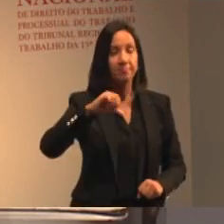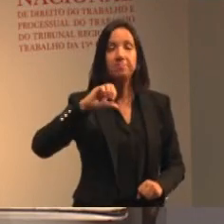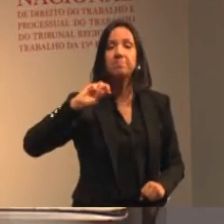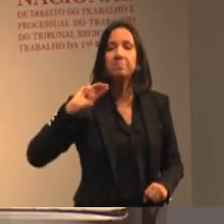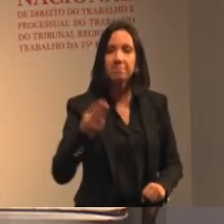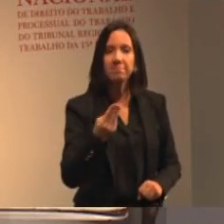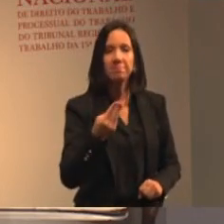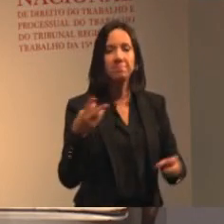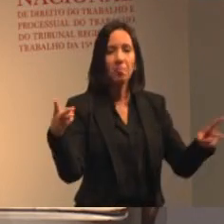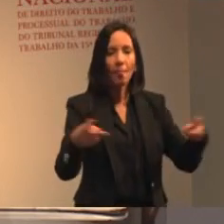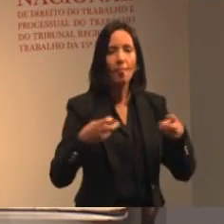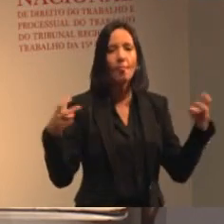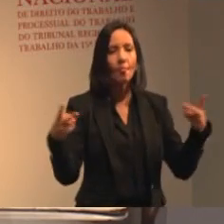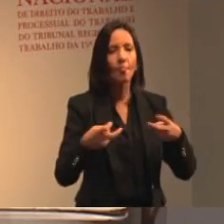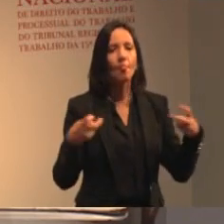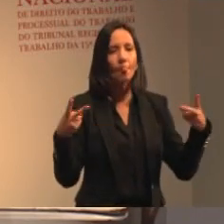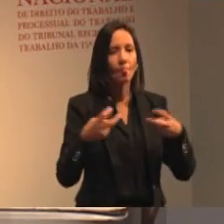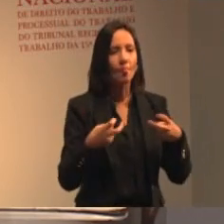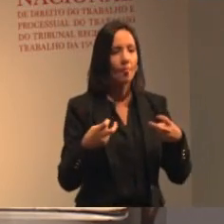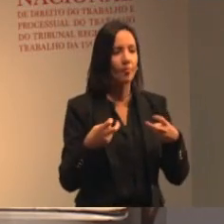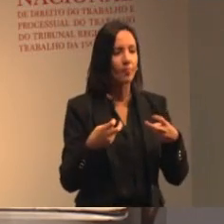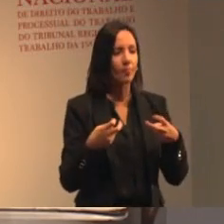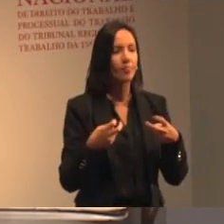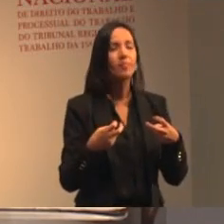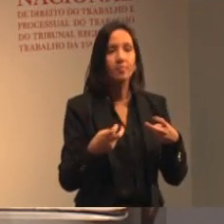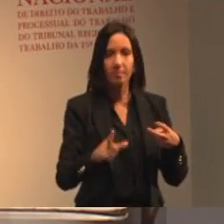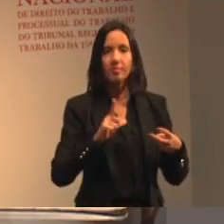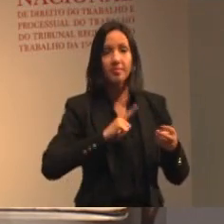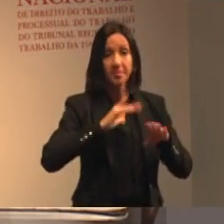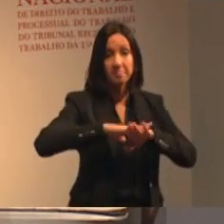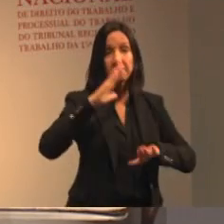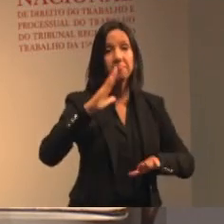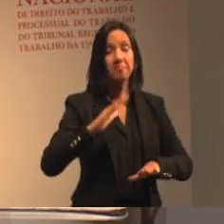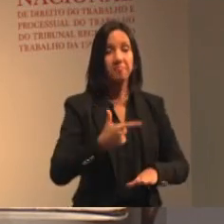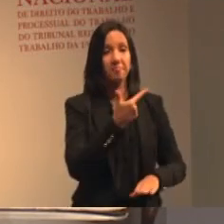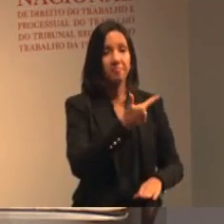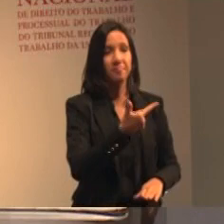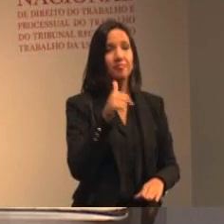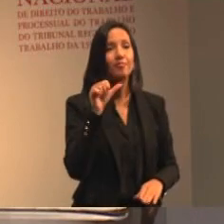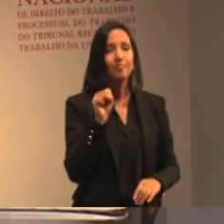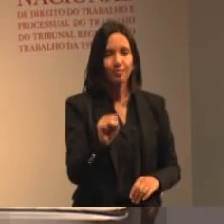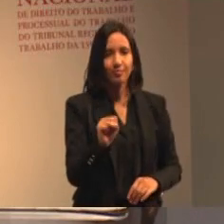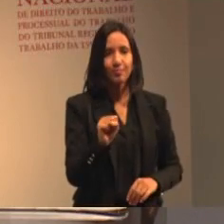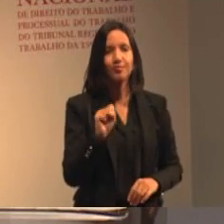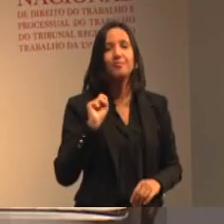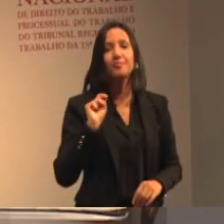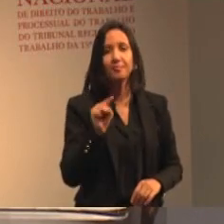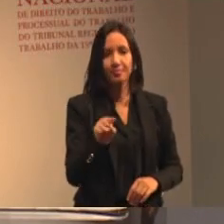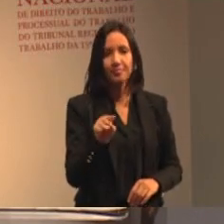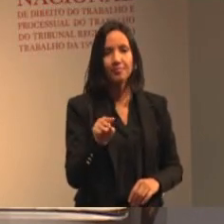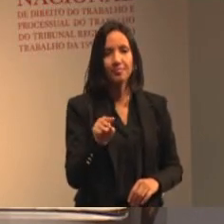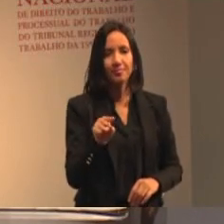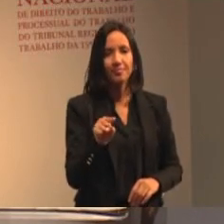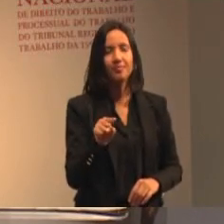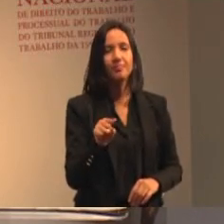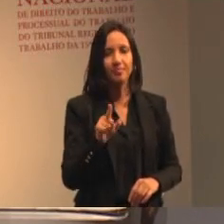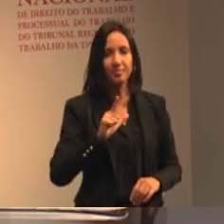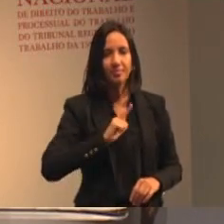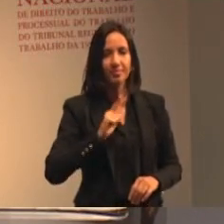1.149.000.000 em arrecadações advindas de mais de 28 mil